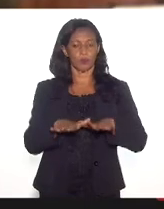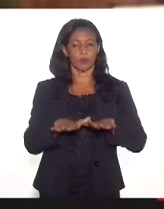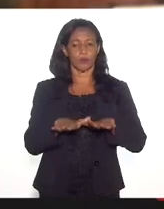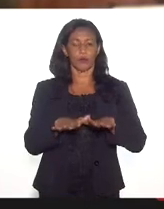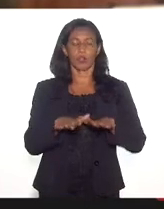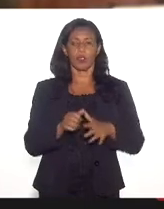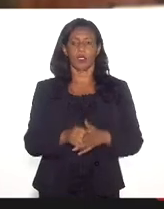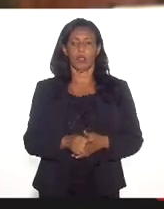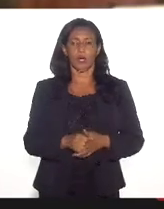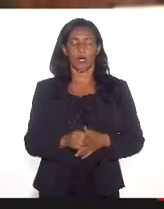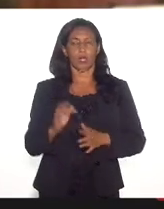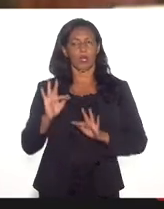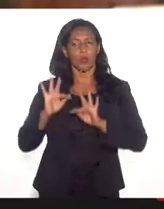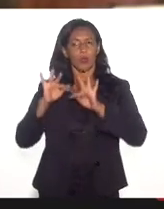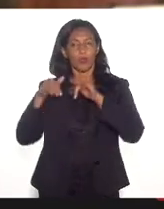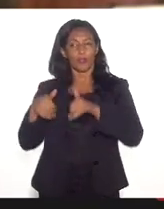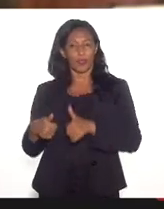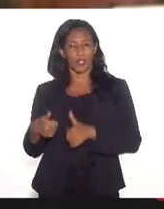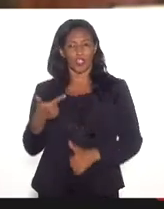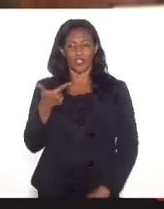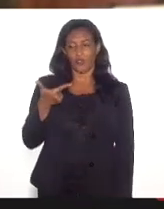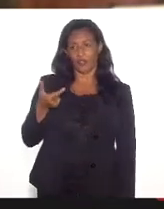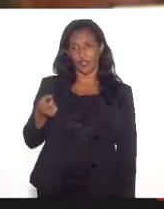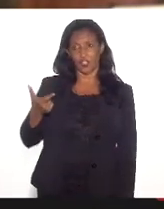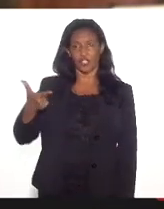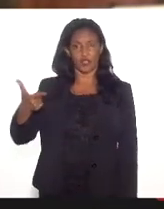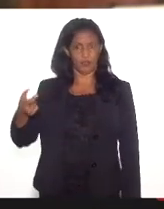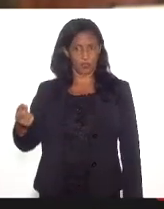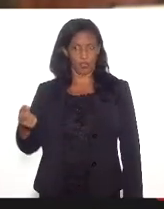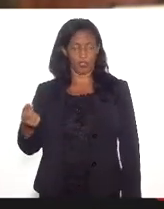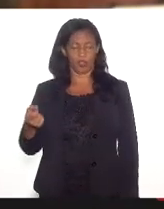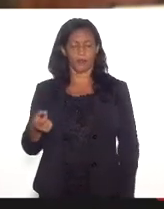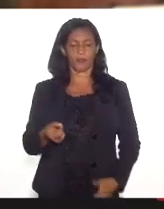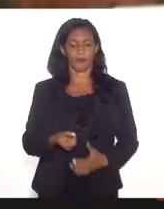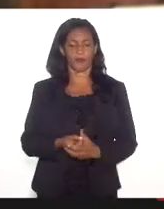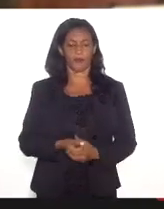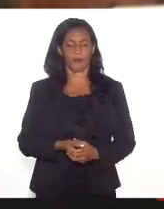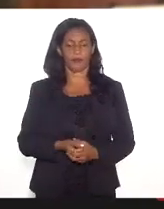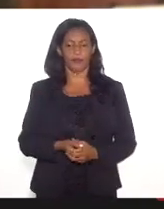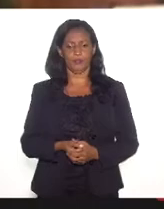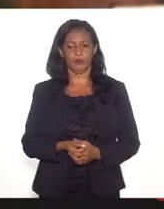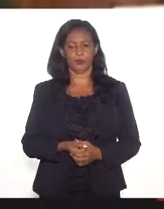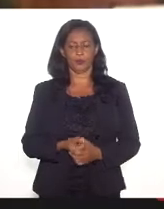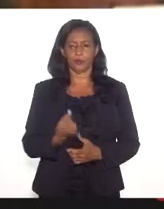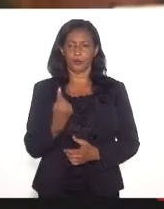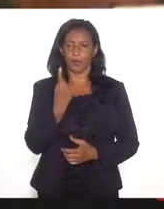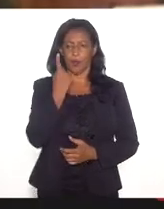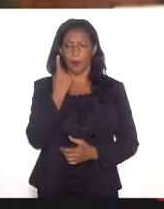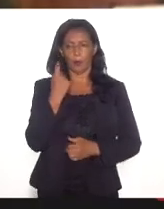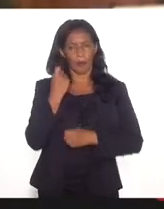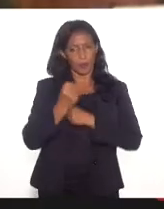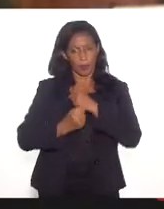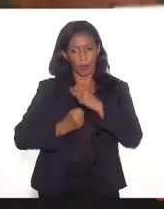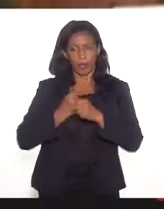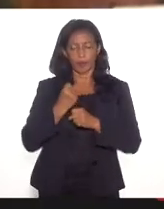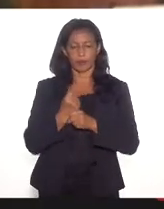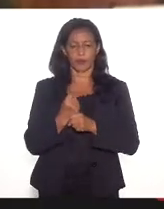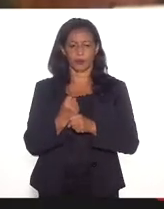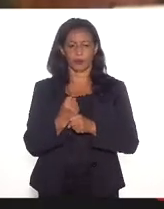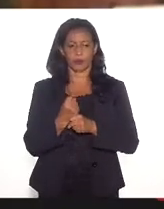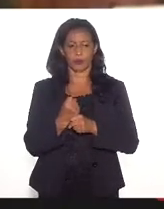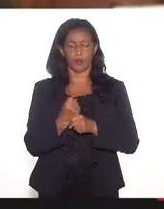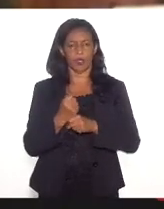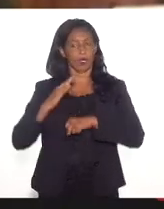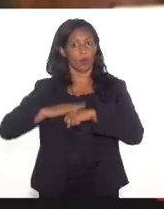o fim de 2020, concluindo aí o primeiro ano e, infelizmente, não